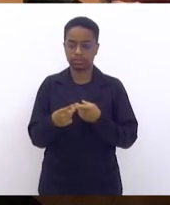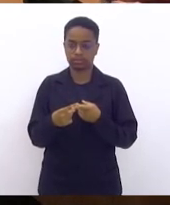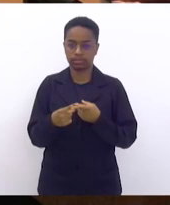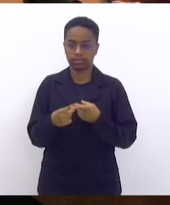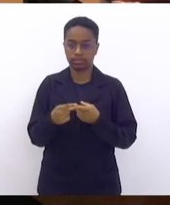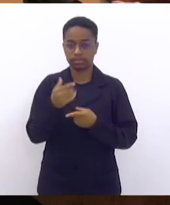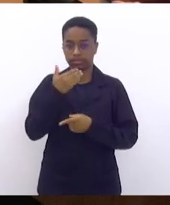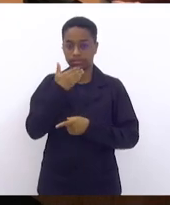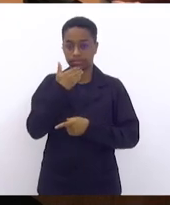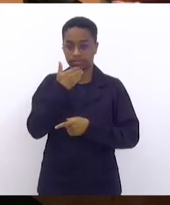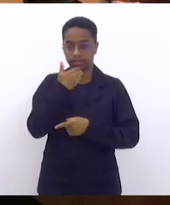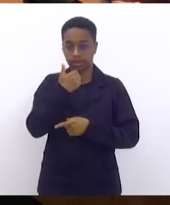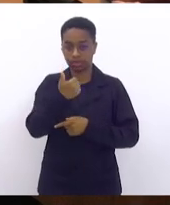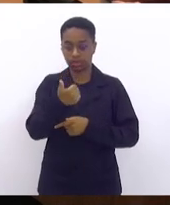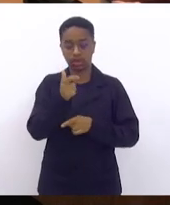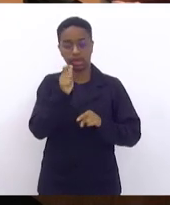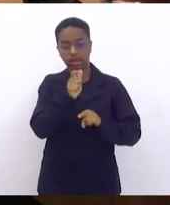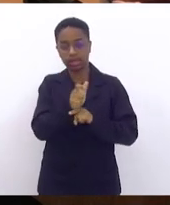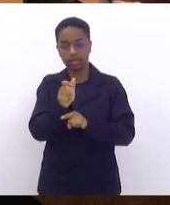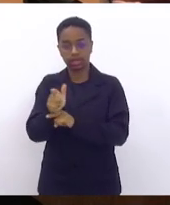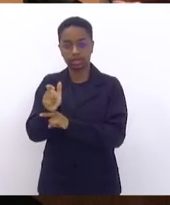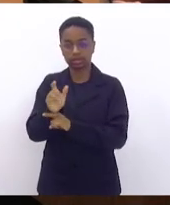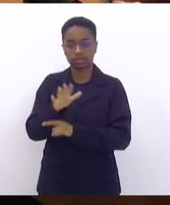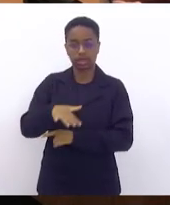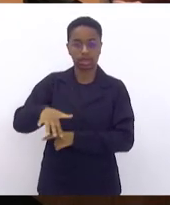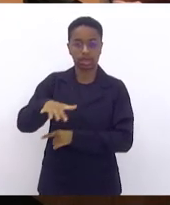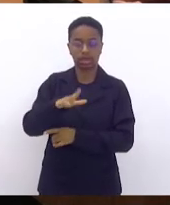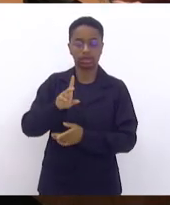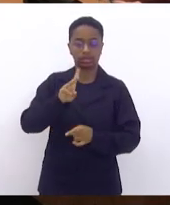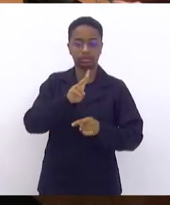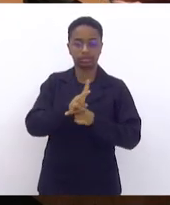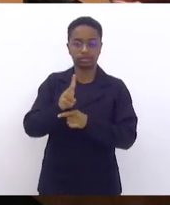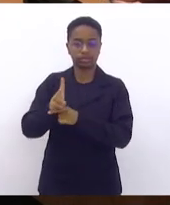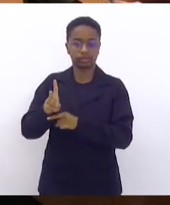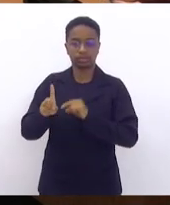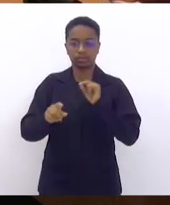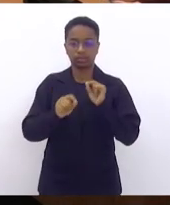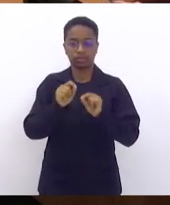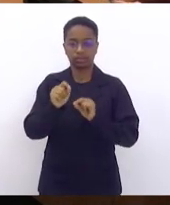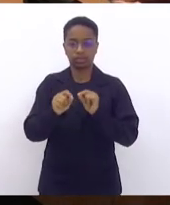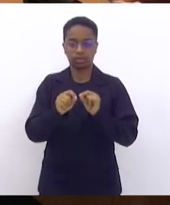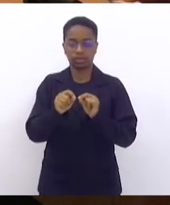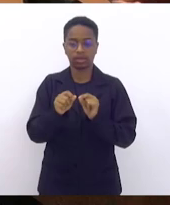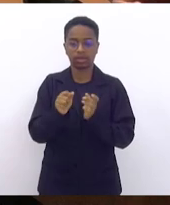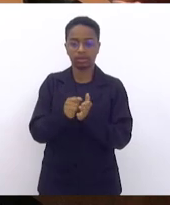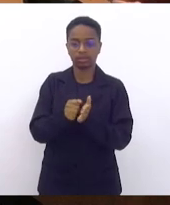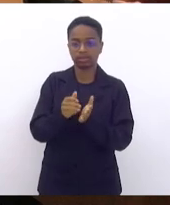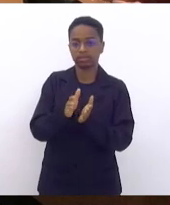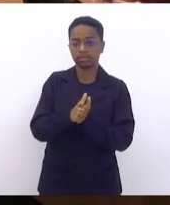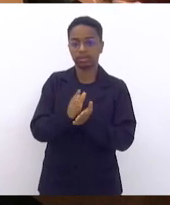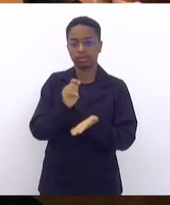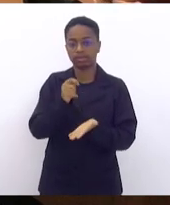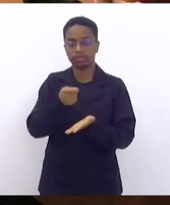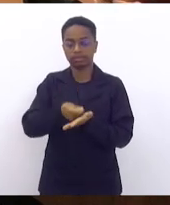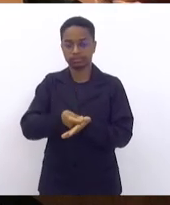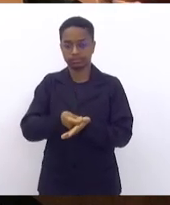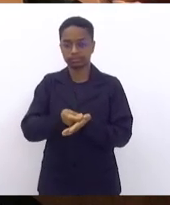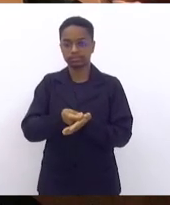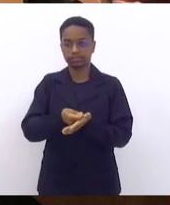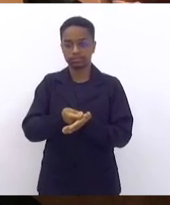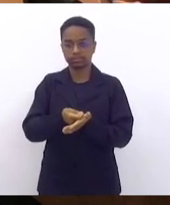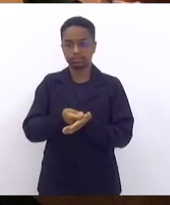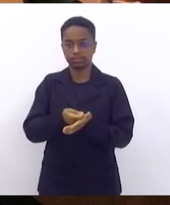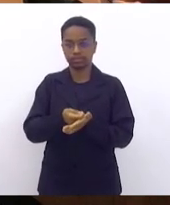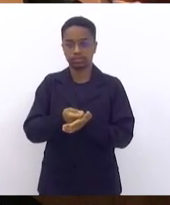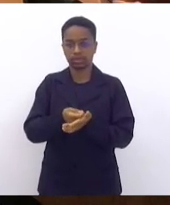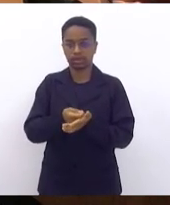neutralizar uma das críticas que fazem as unidades de conservação, que é a questão da indenização, da justa indenização.